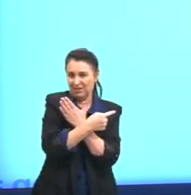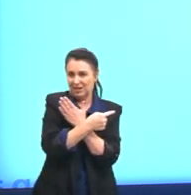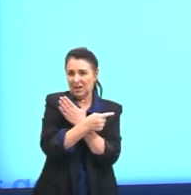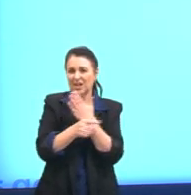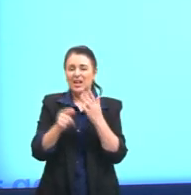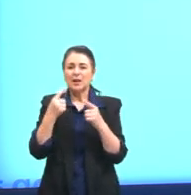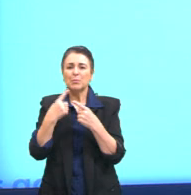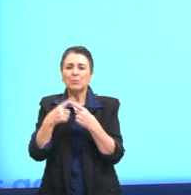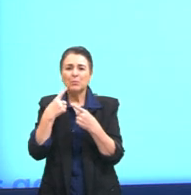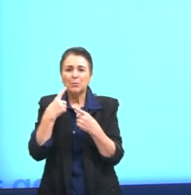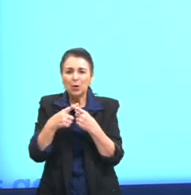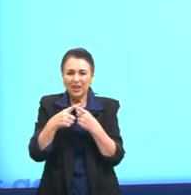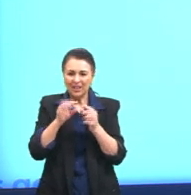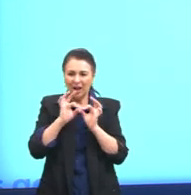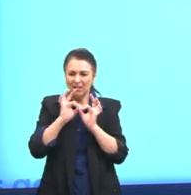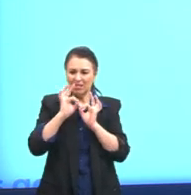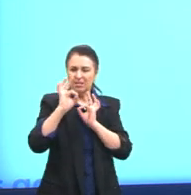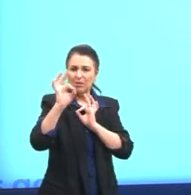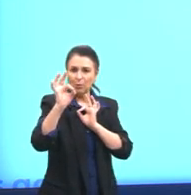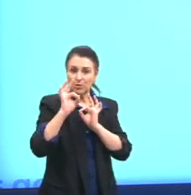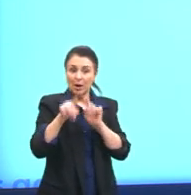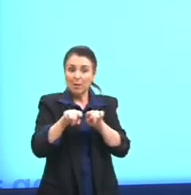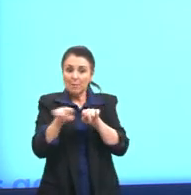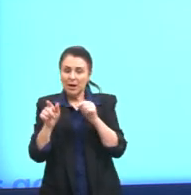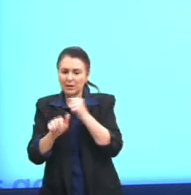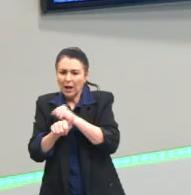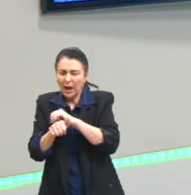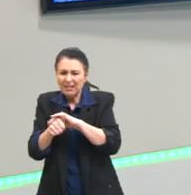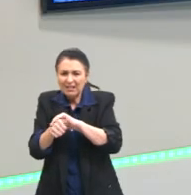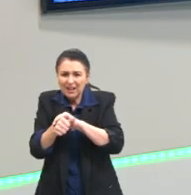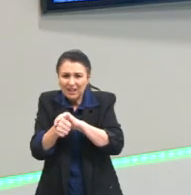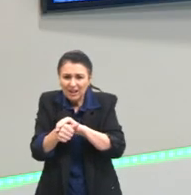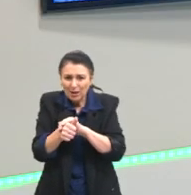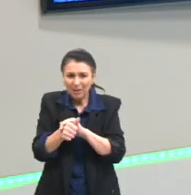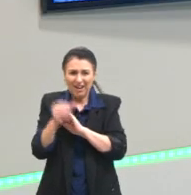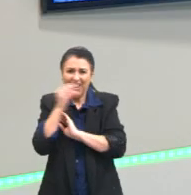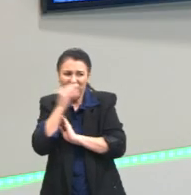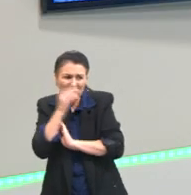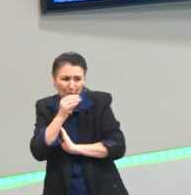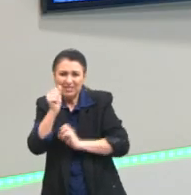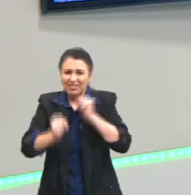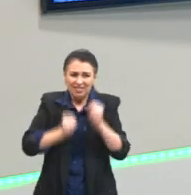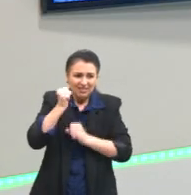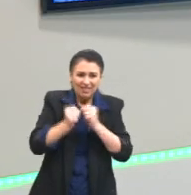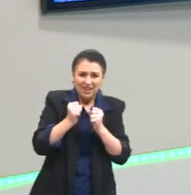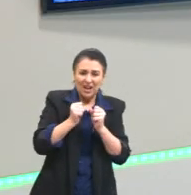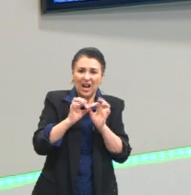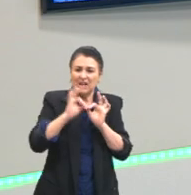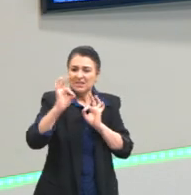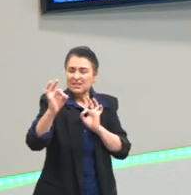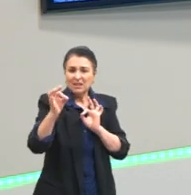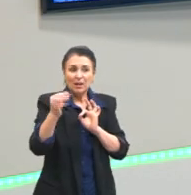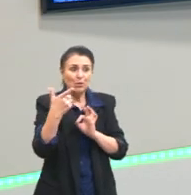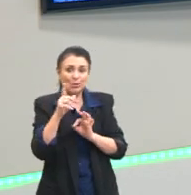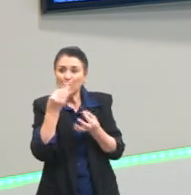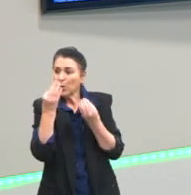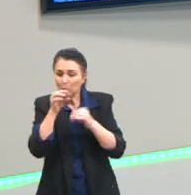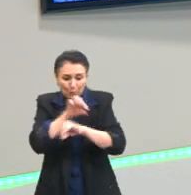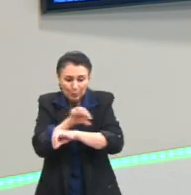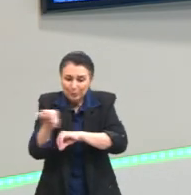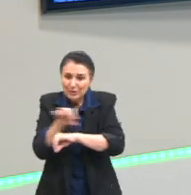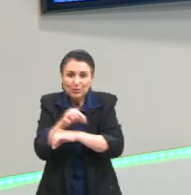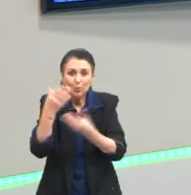do onde eu aquele sairia mas o momento que a tartaruga corria que aqueles corria essa distância também não queria como mensurar porque